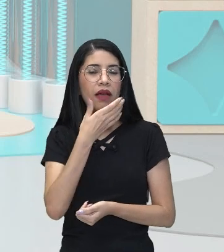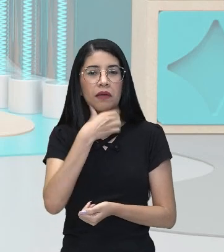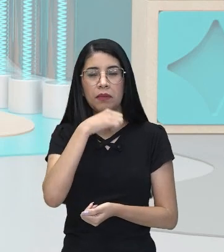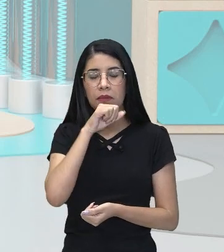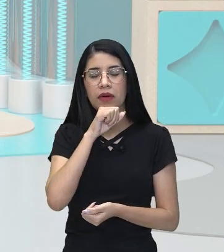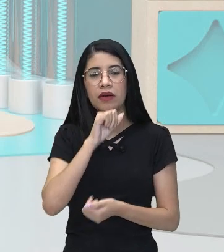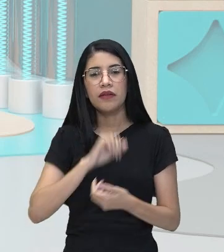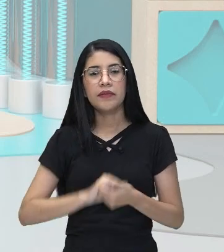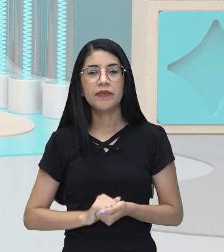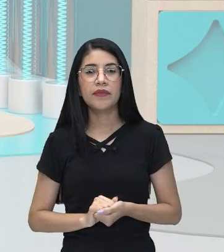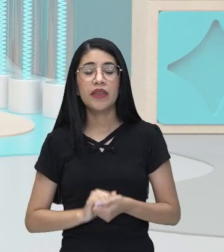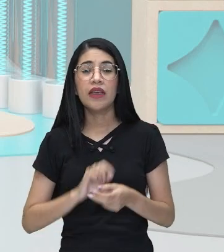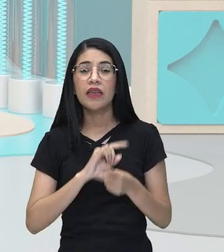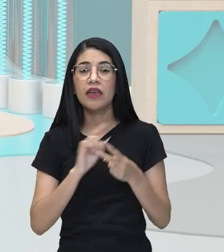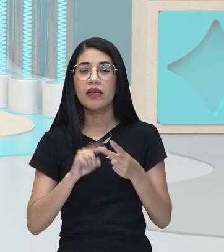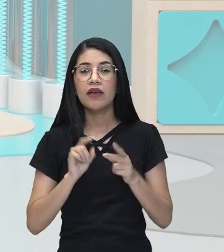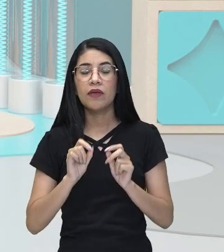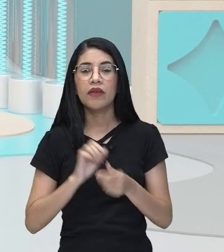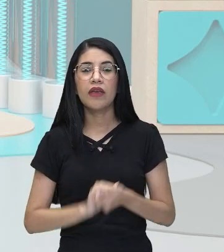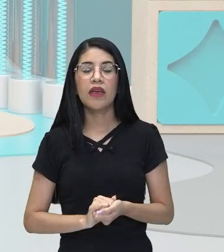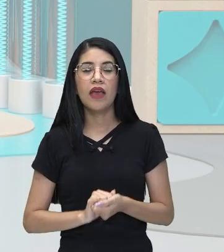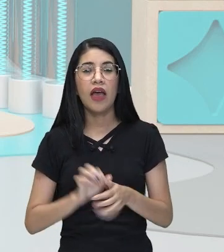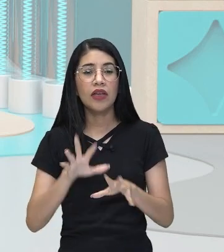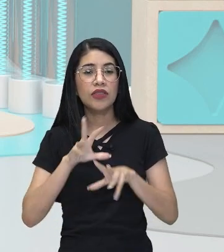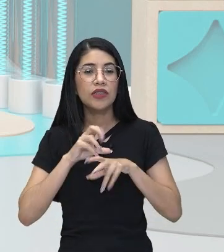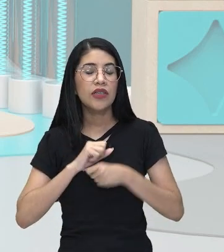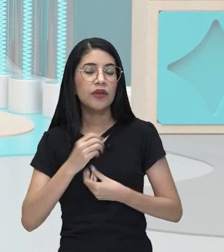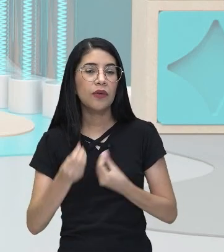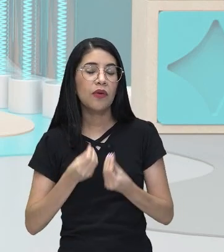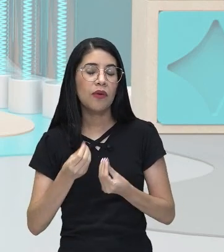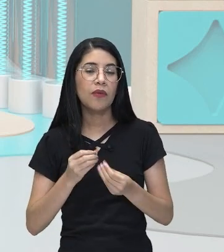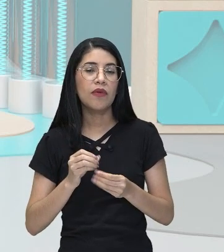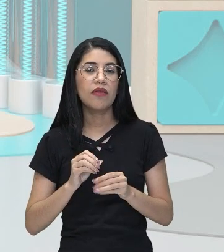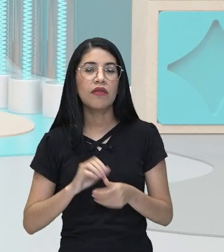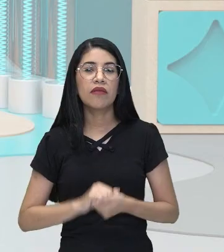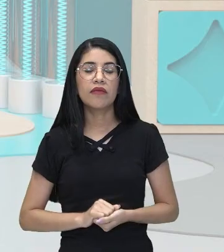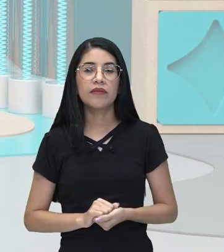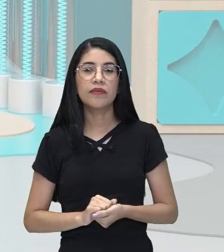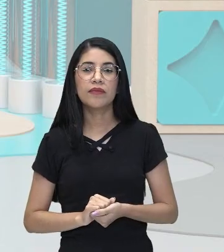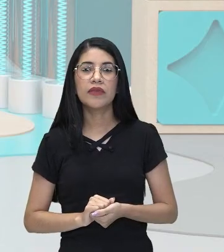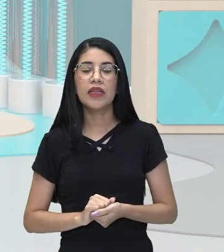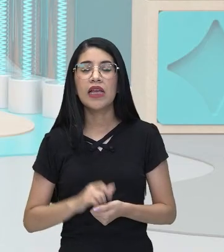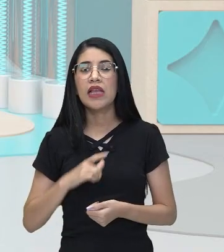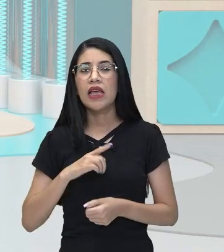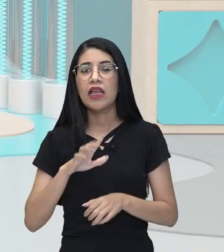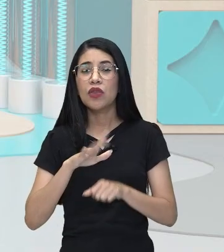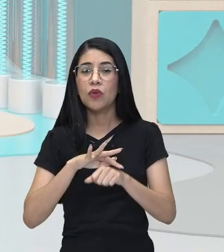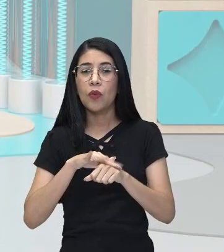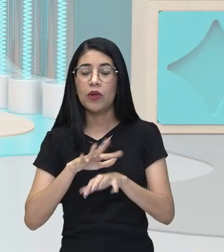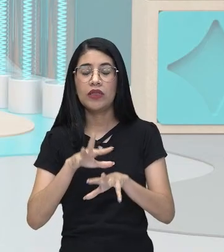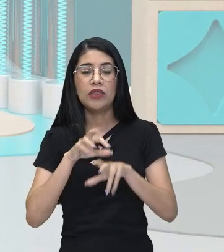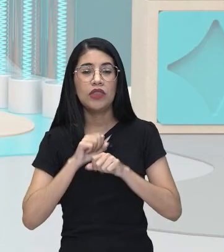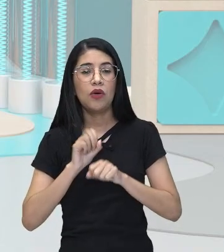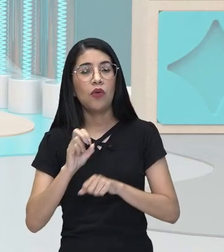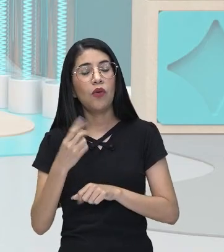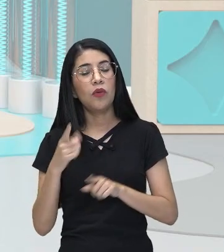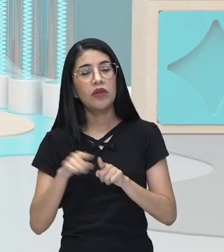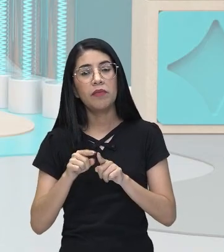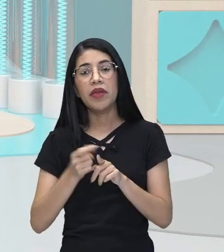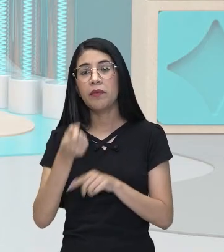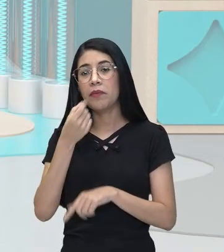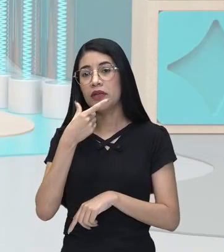as secundárias, que você adquire a dislipidemia, de que forma, né? Através de uma doença ou através de algum